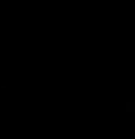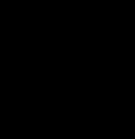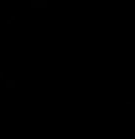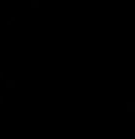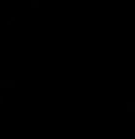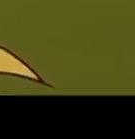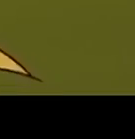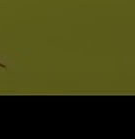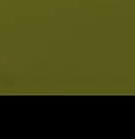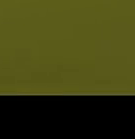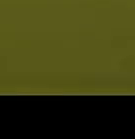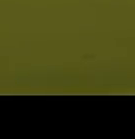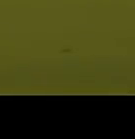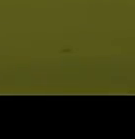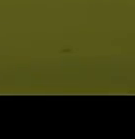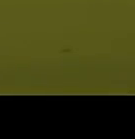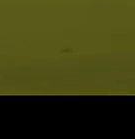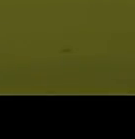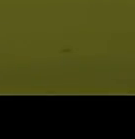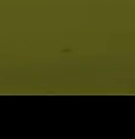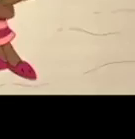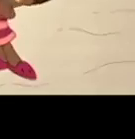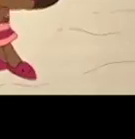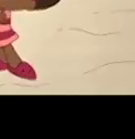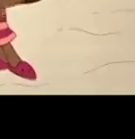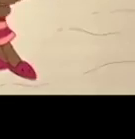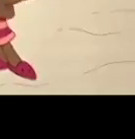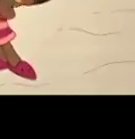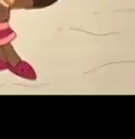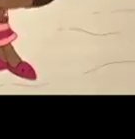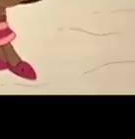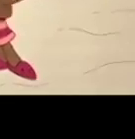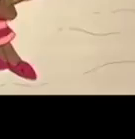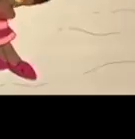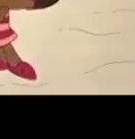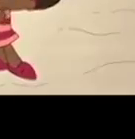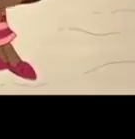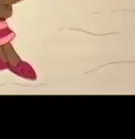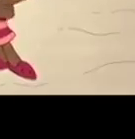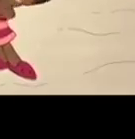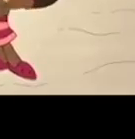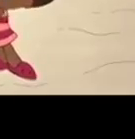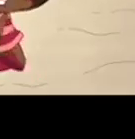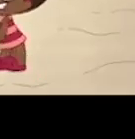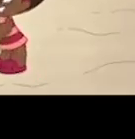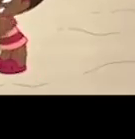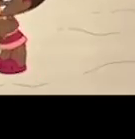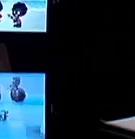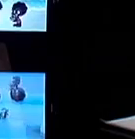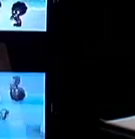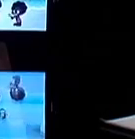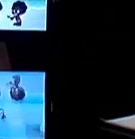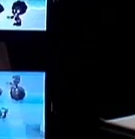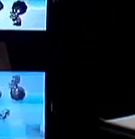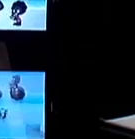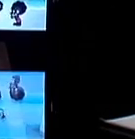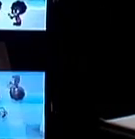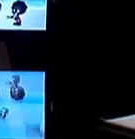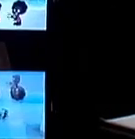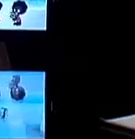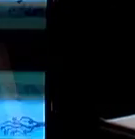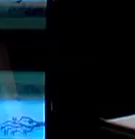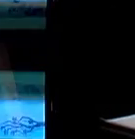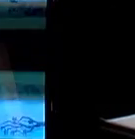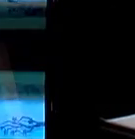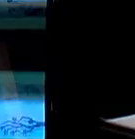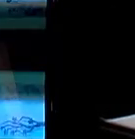e presente. Com Gino conhecem outras culturas. Que lugar